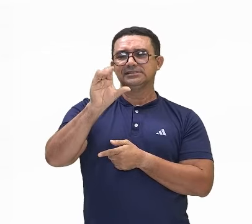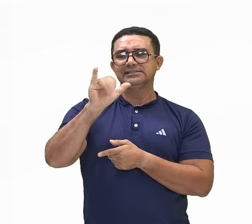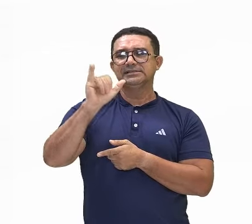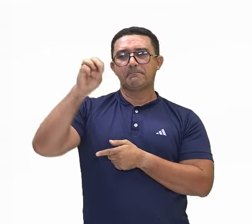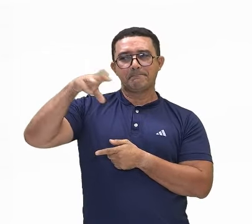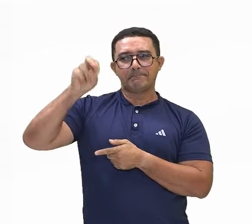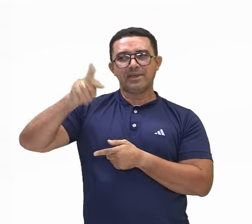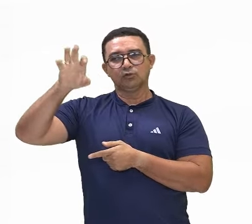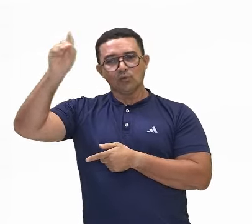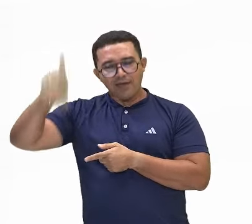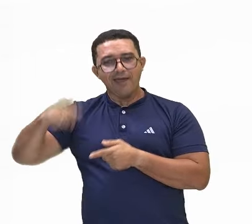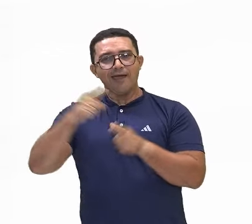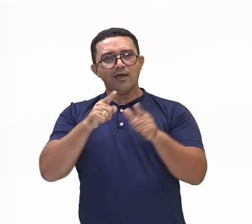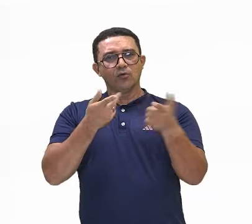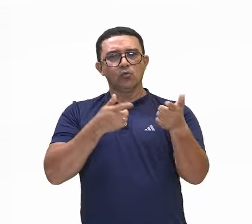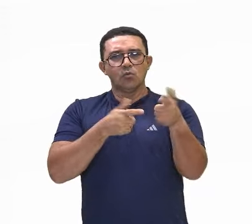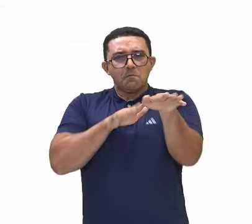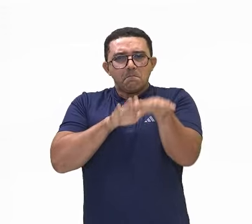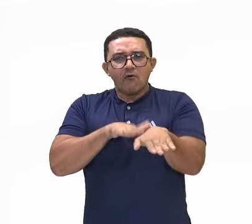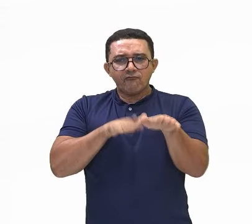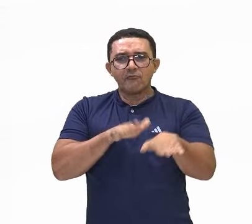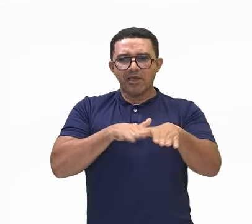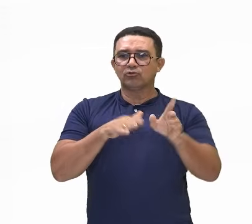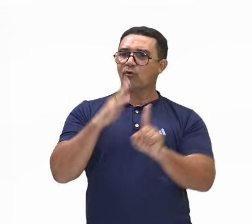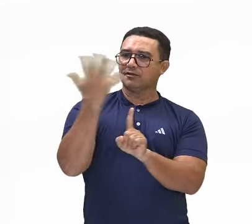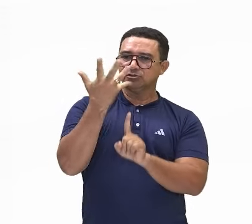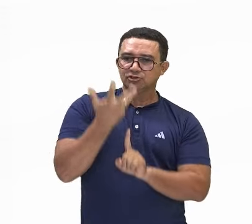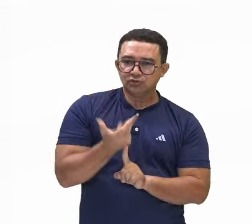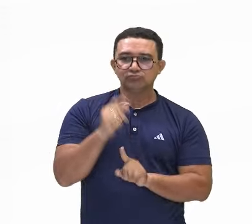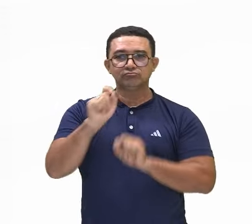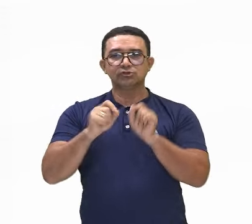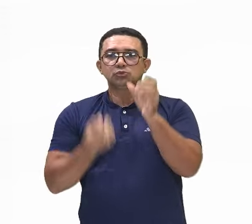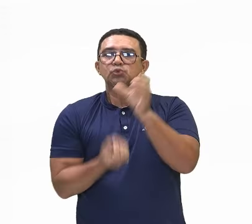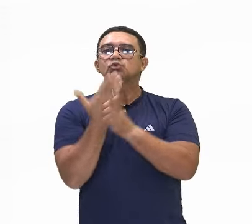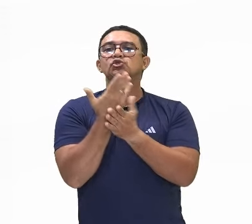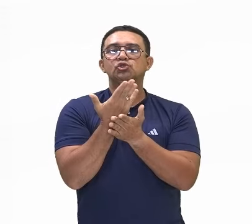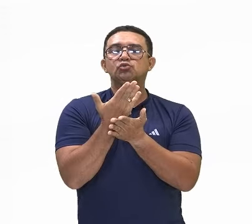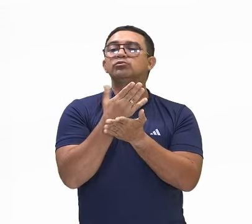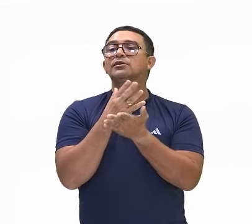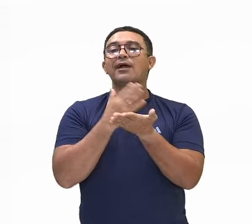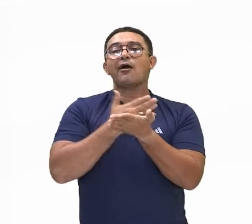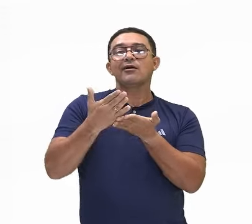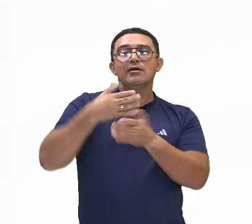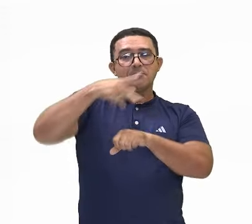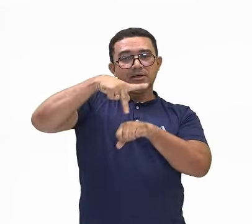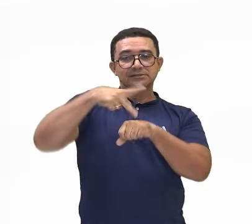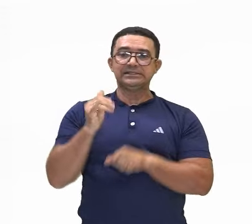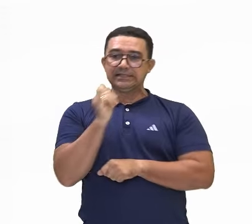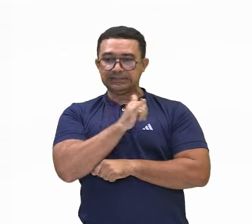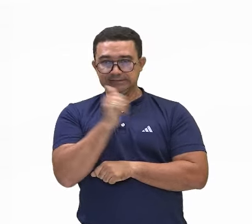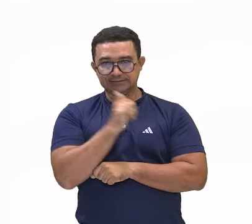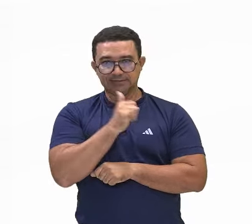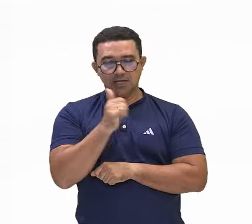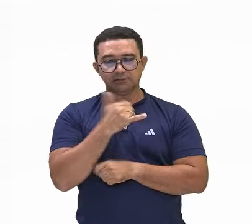artístico, intelectual e cultural que teve início na Itália, inspirado